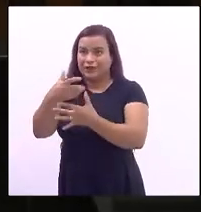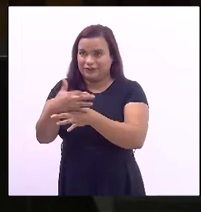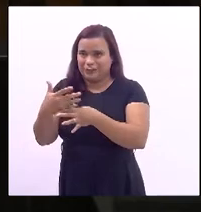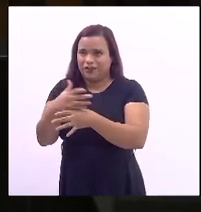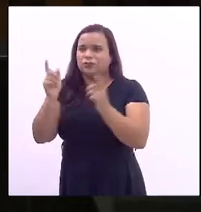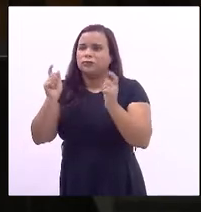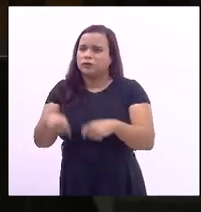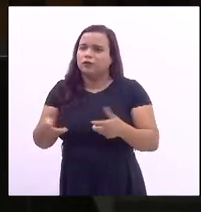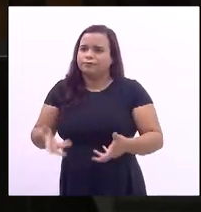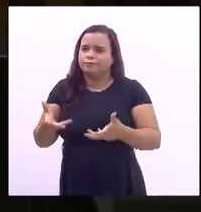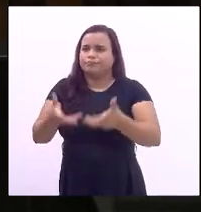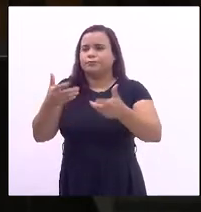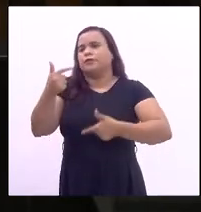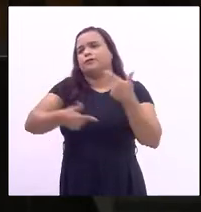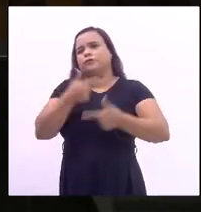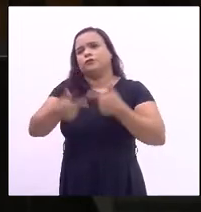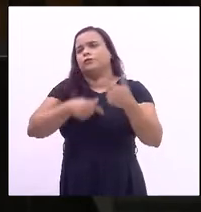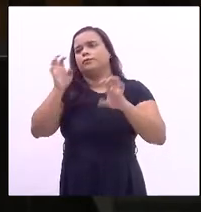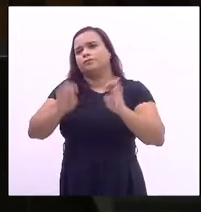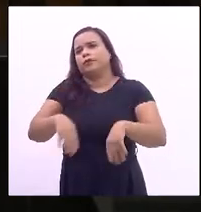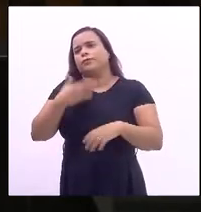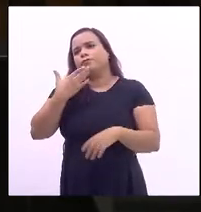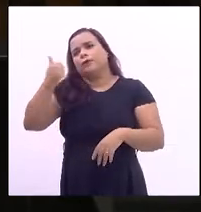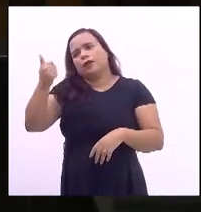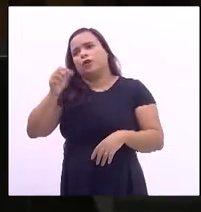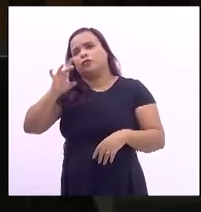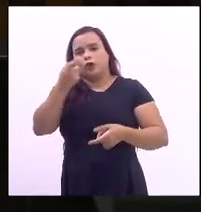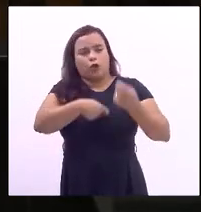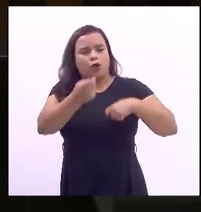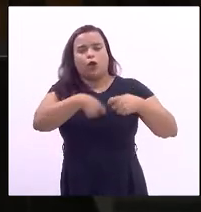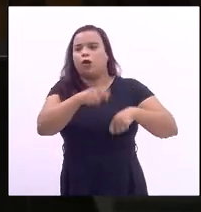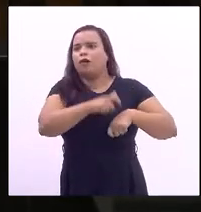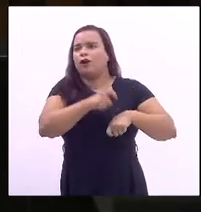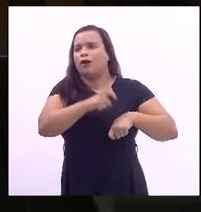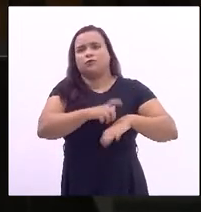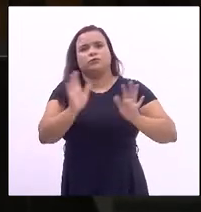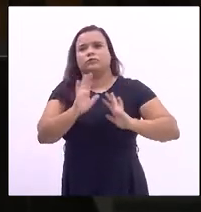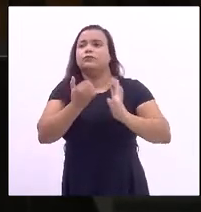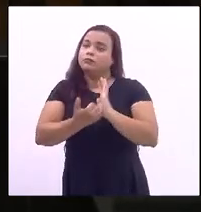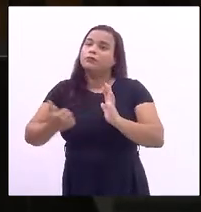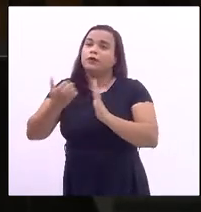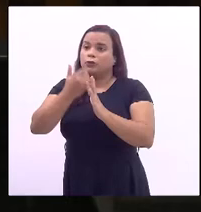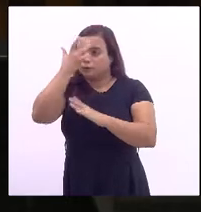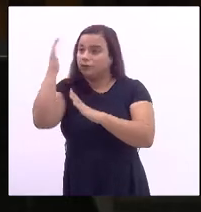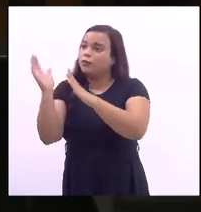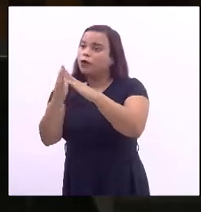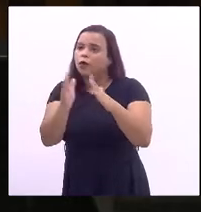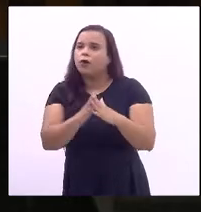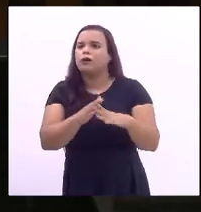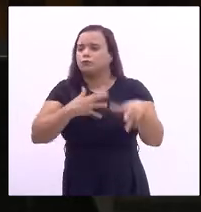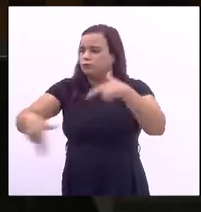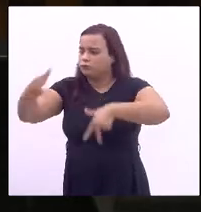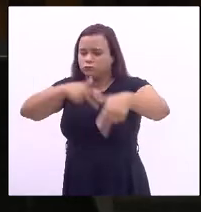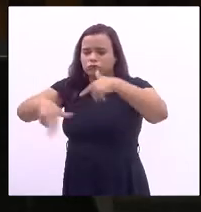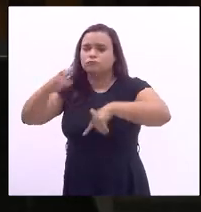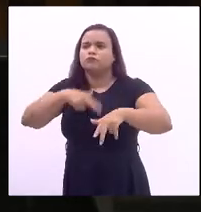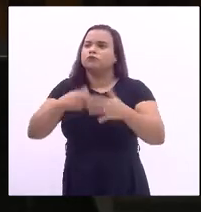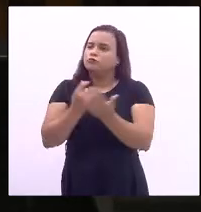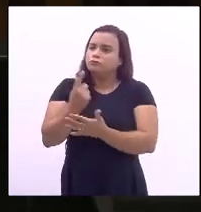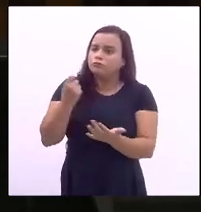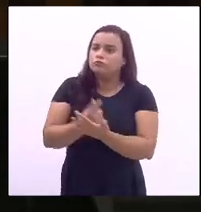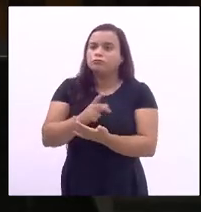cidade tem o funcionamento para além do horário comercial tem o pessoas que moram ali que circulam que